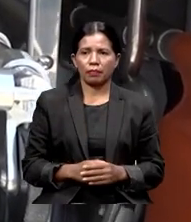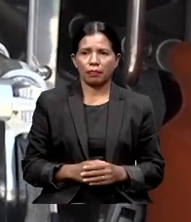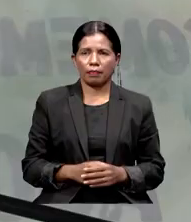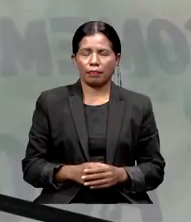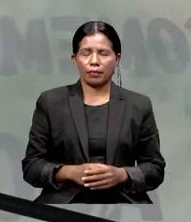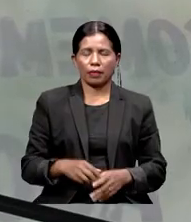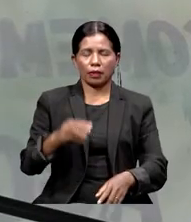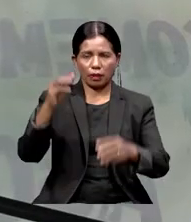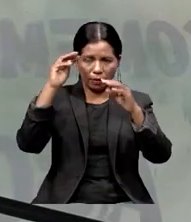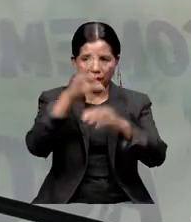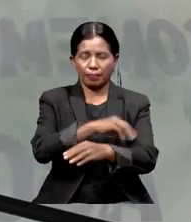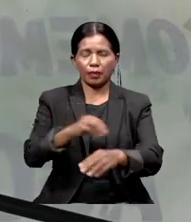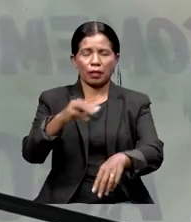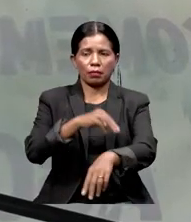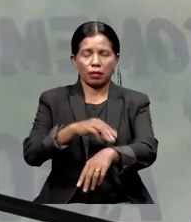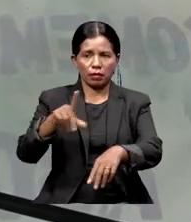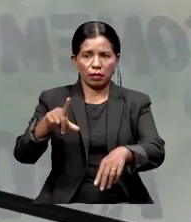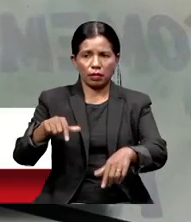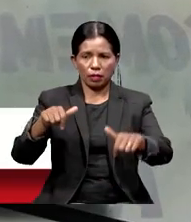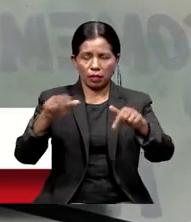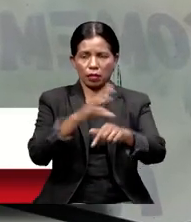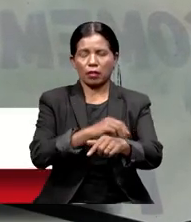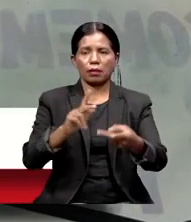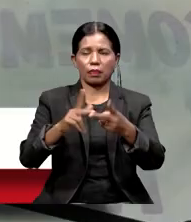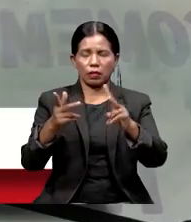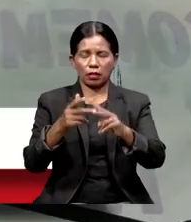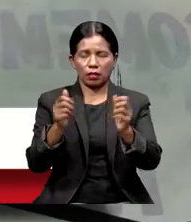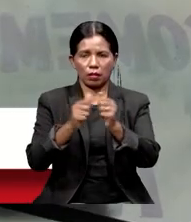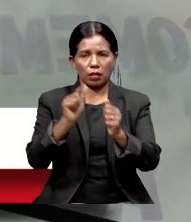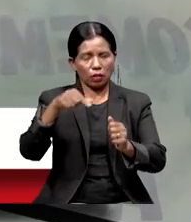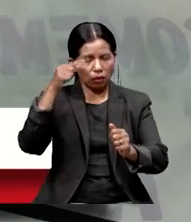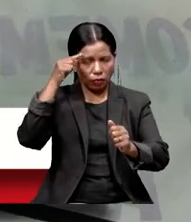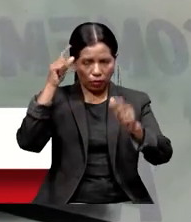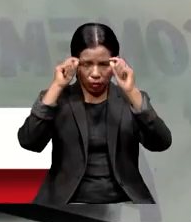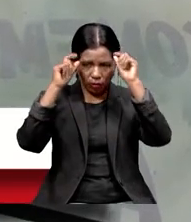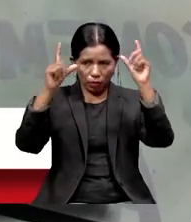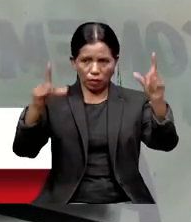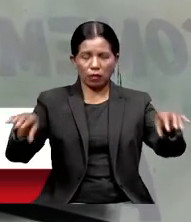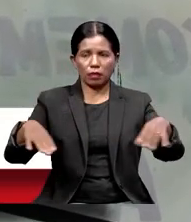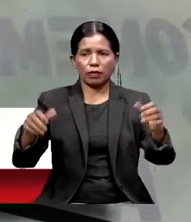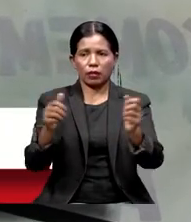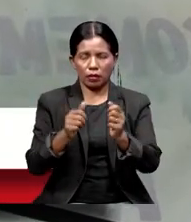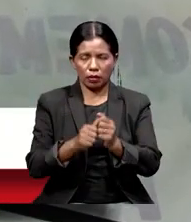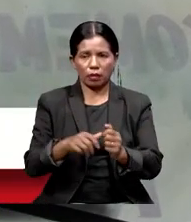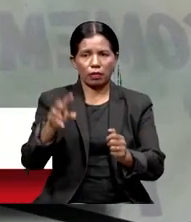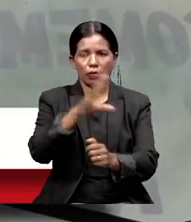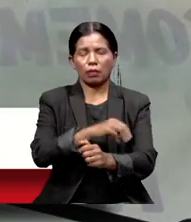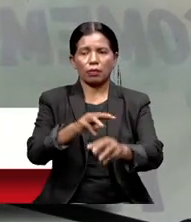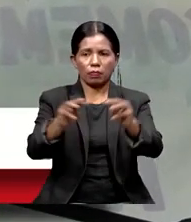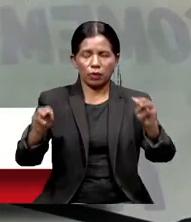Lepra Timor-Leste iha parceria com o Governo Timor-Leste ato serviço iha município